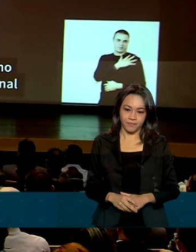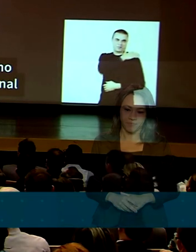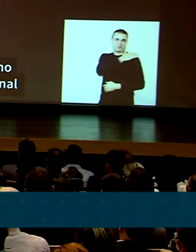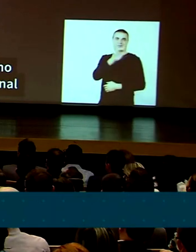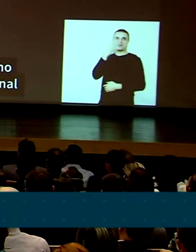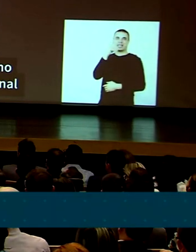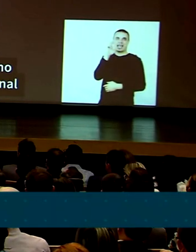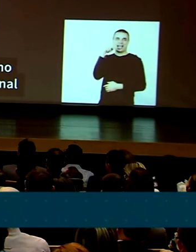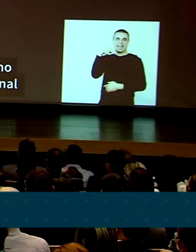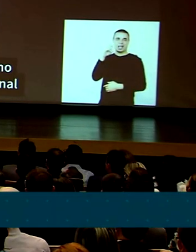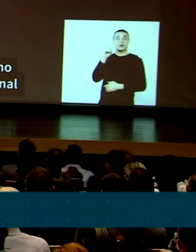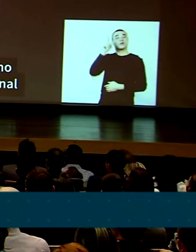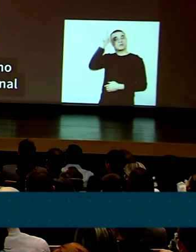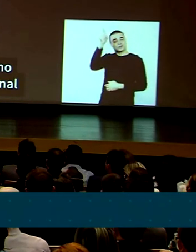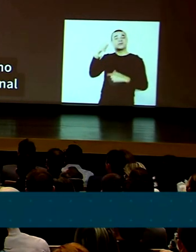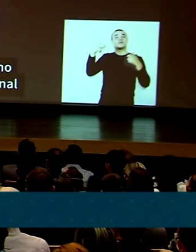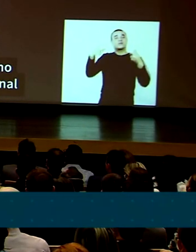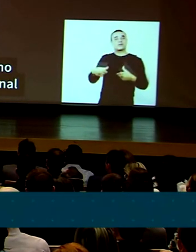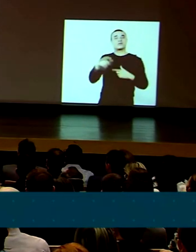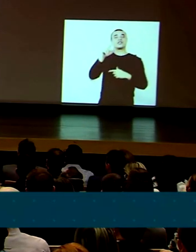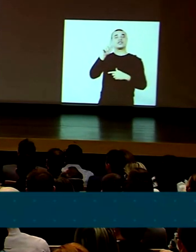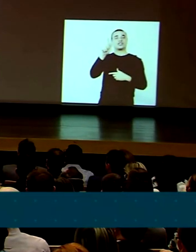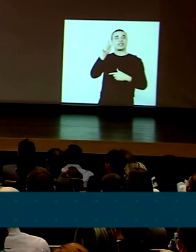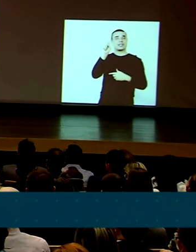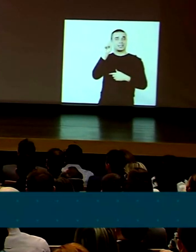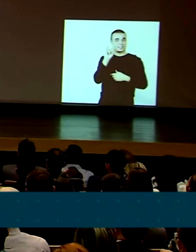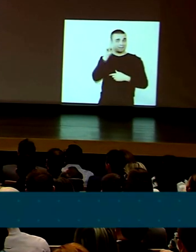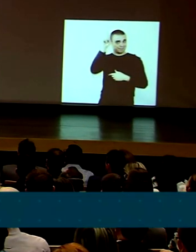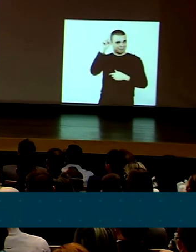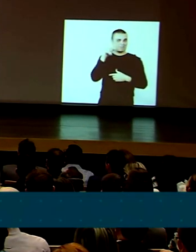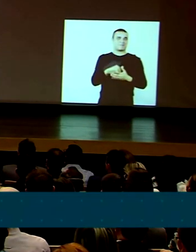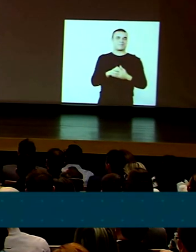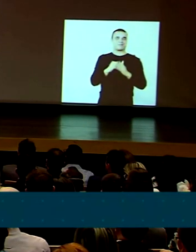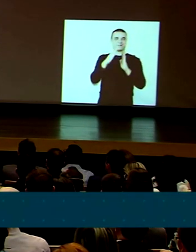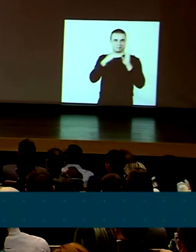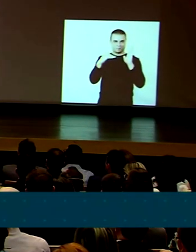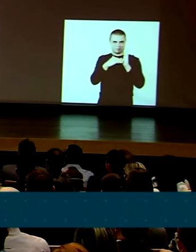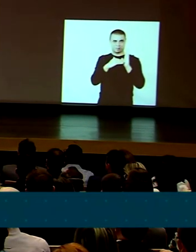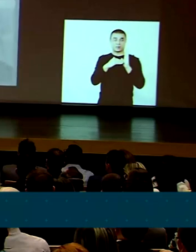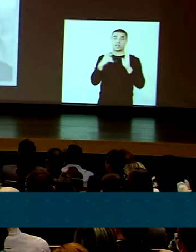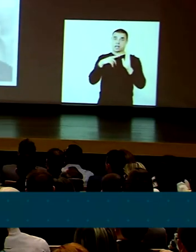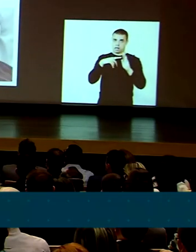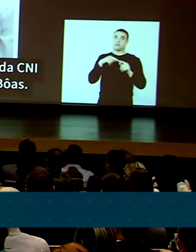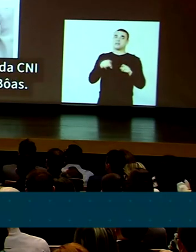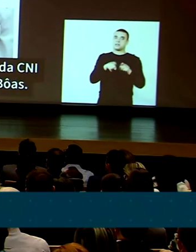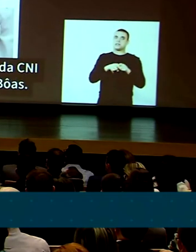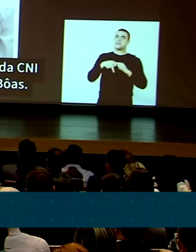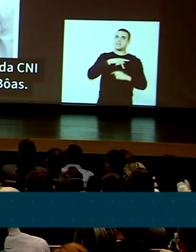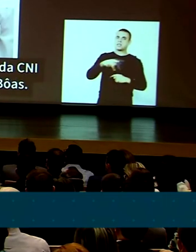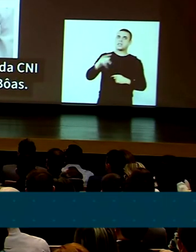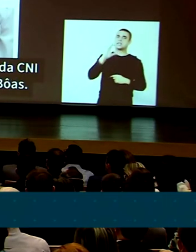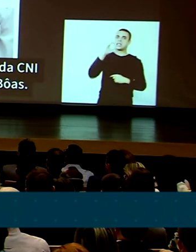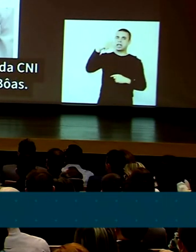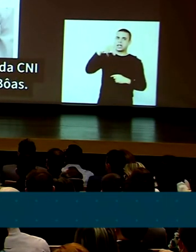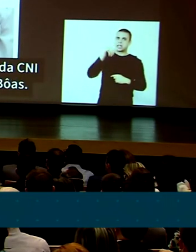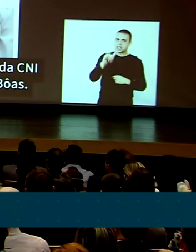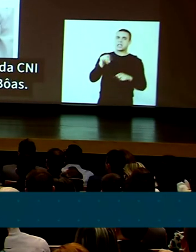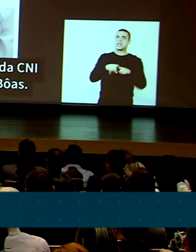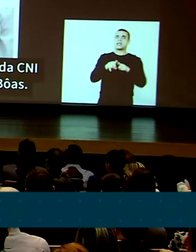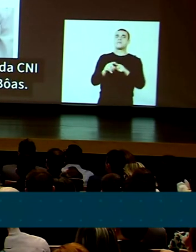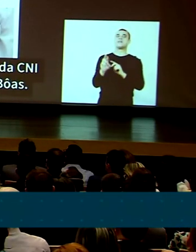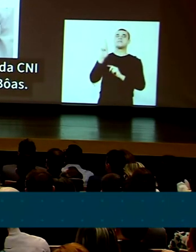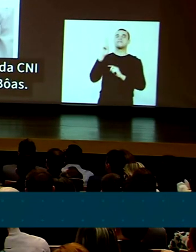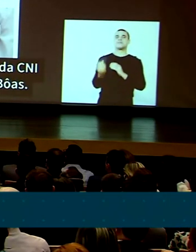Heleno no gabinete de segurança institucional da presidência da república. Sou presidente de honra do com